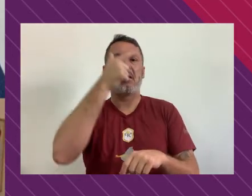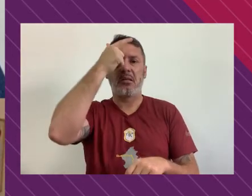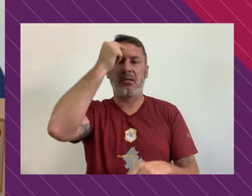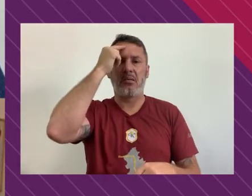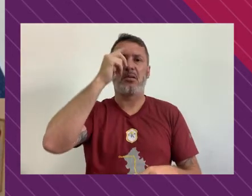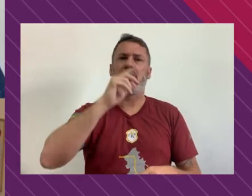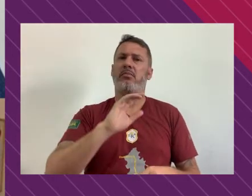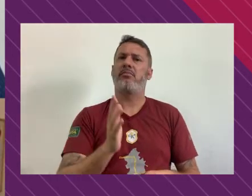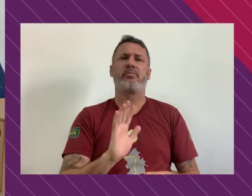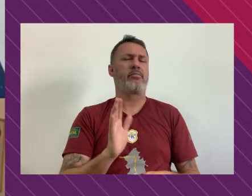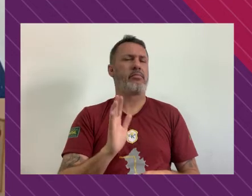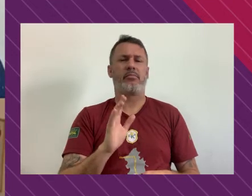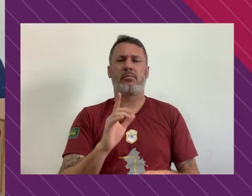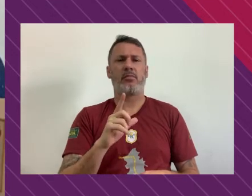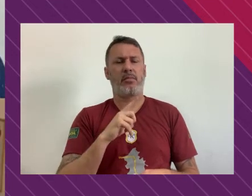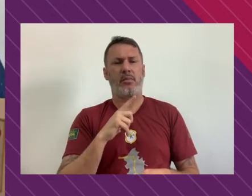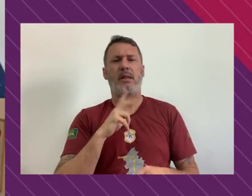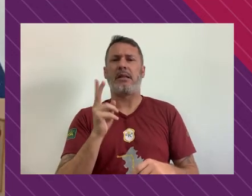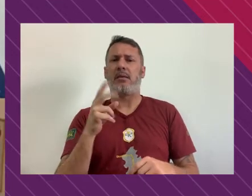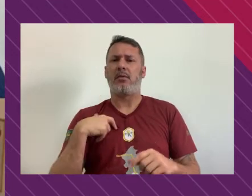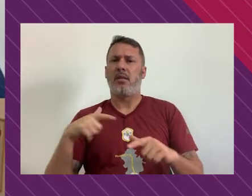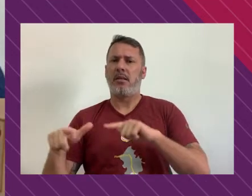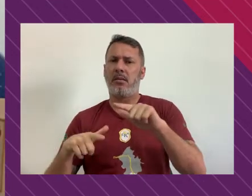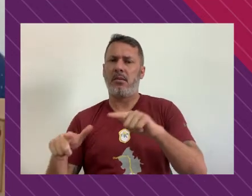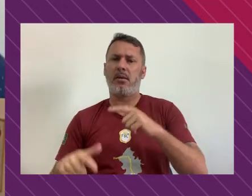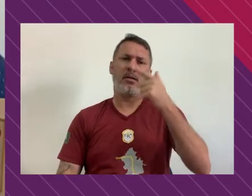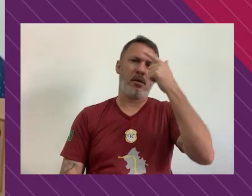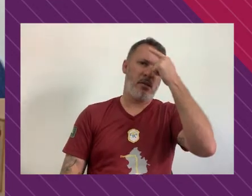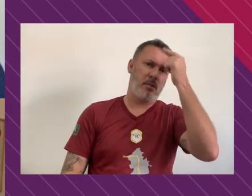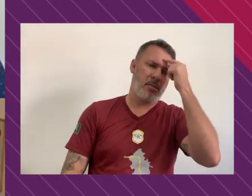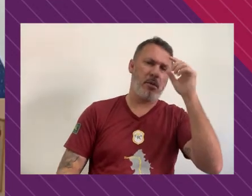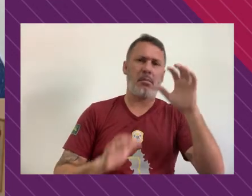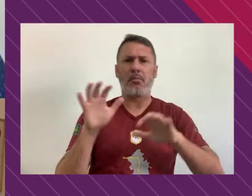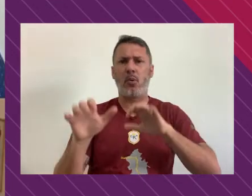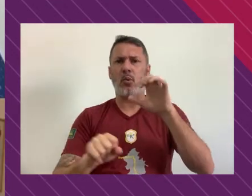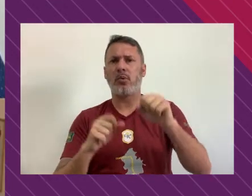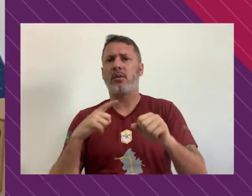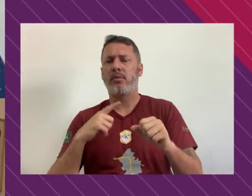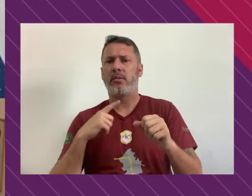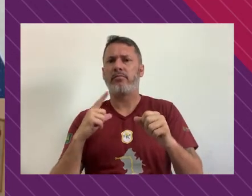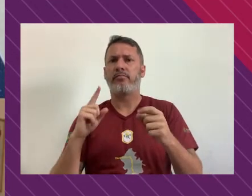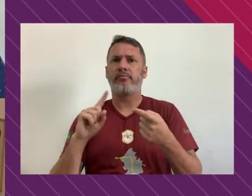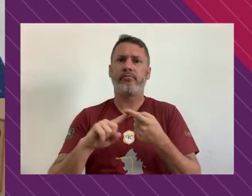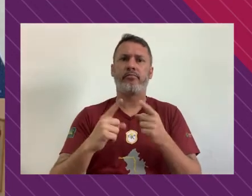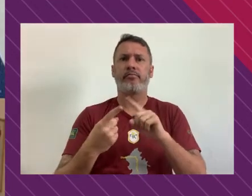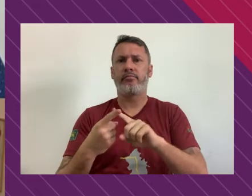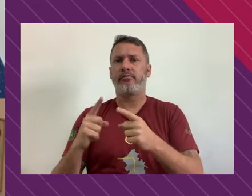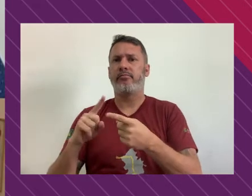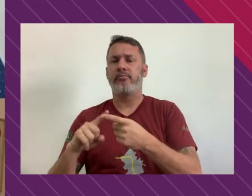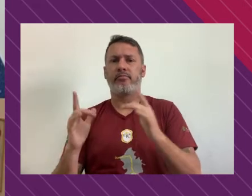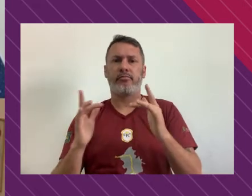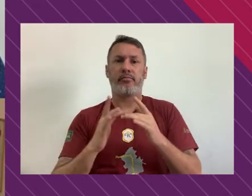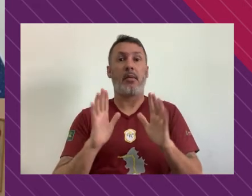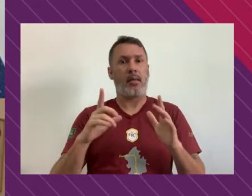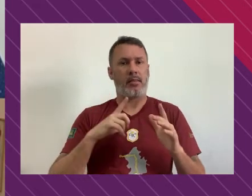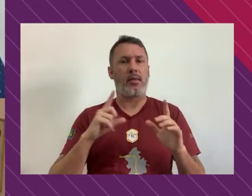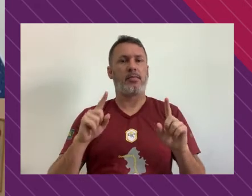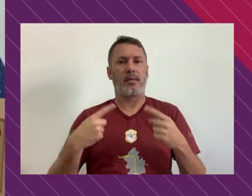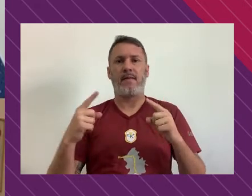né? Então, eu queria que você falasse um pouco para a gente sobre isso. Quando você vai para uma instituição que tem carreiras mais